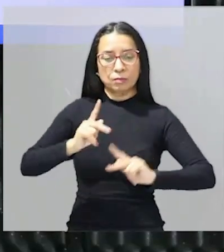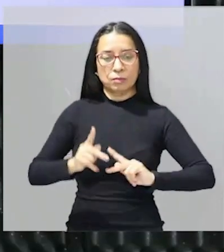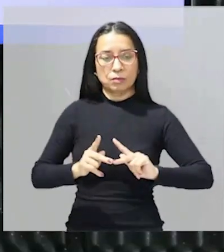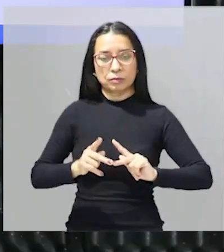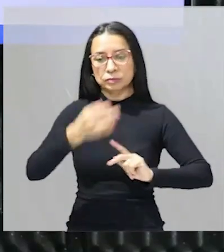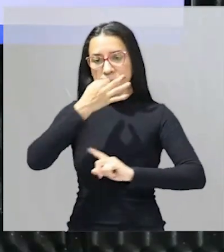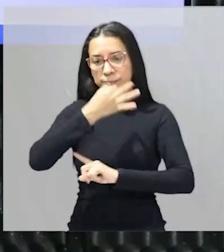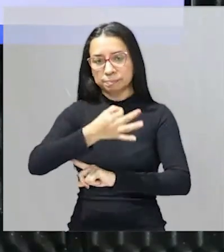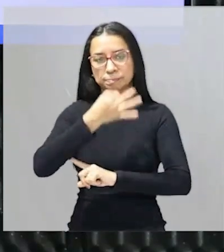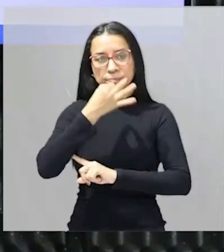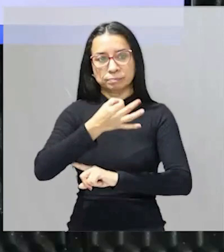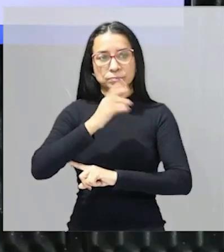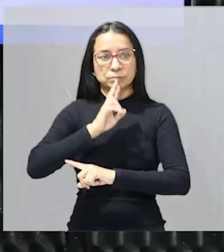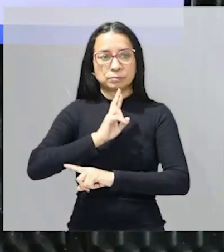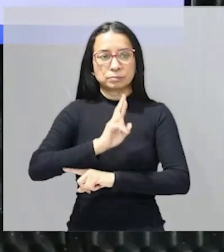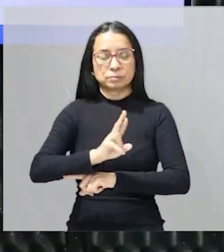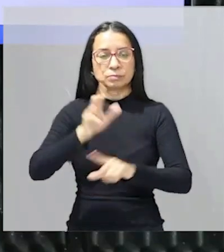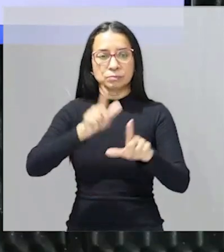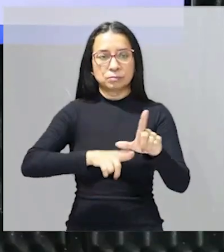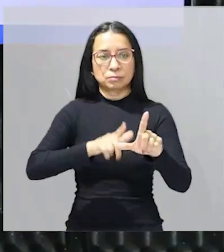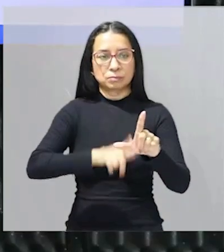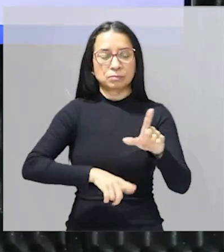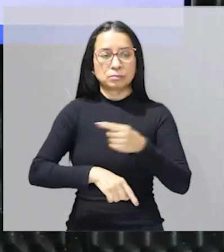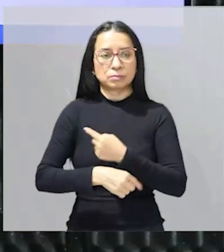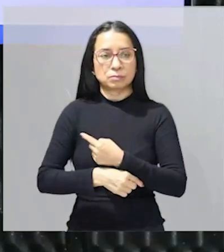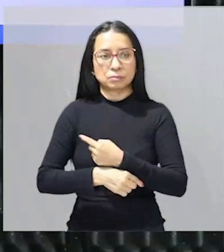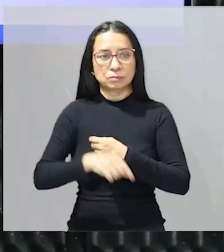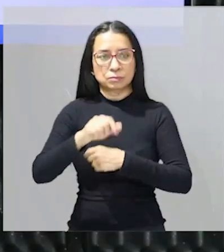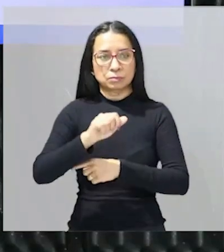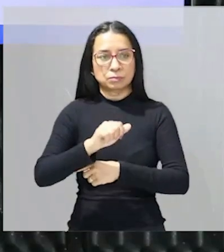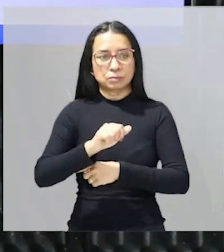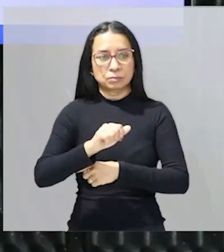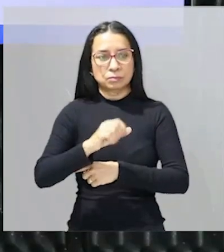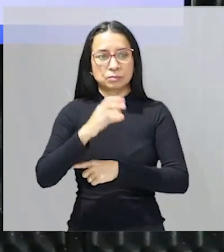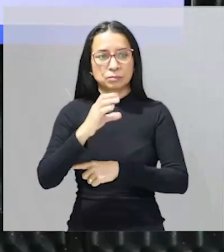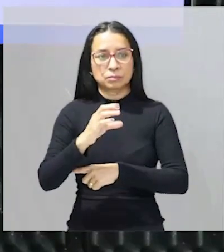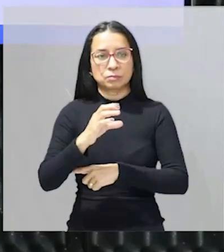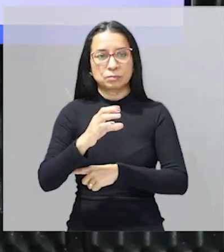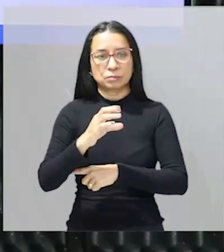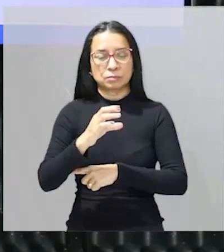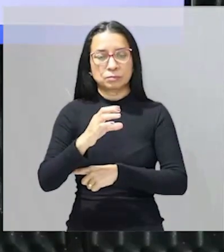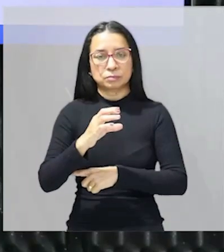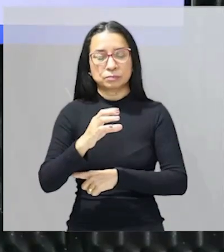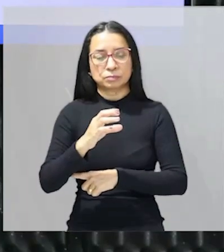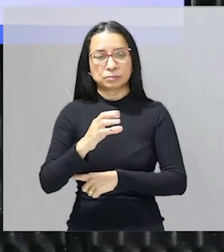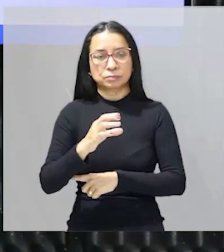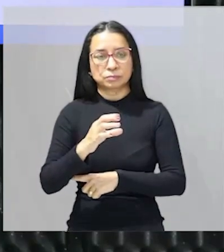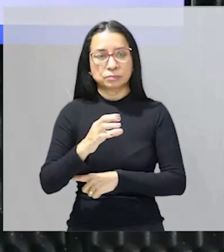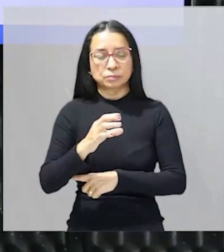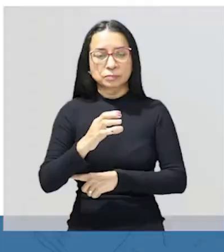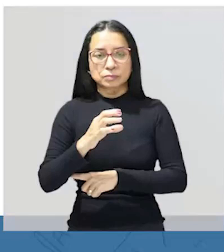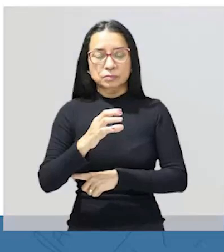crítica. Resposta, letra o quê? Letra C de casa. Colônia de exploração, colônia de